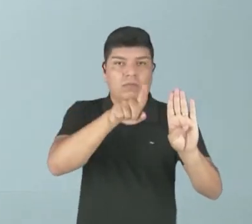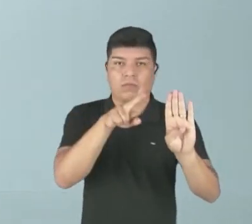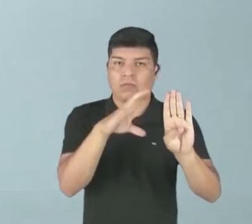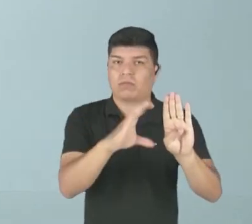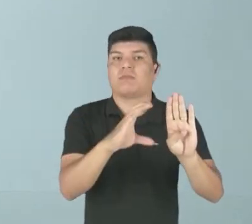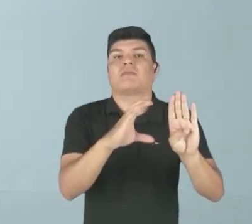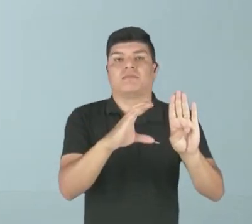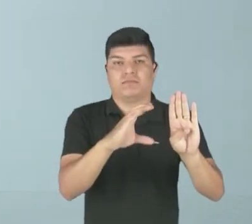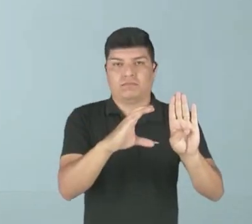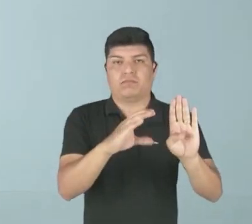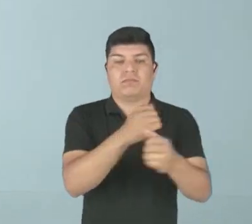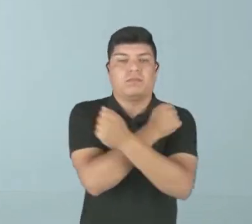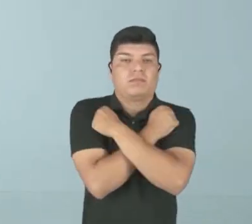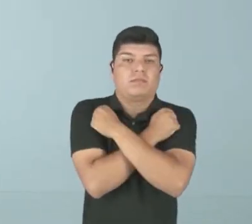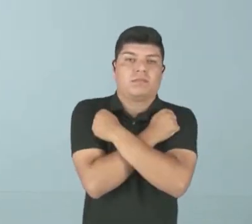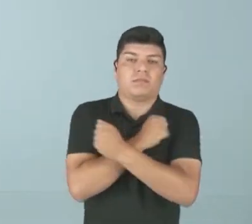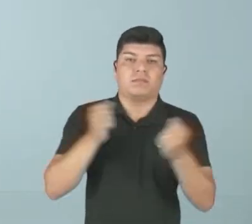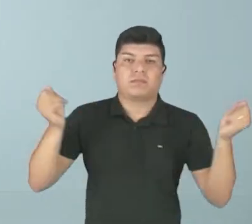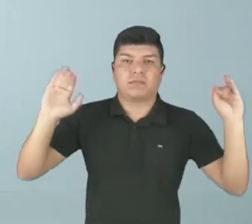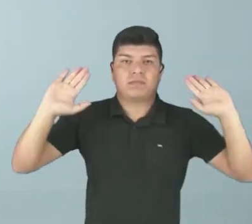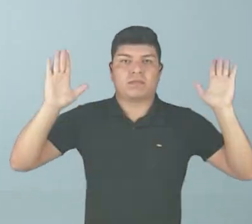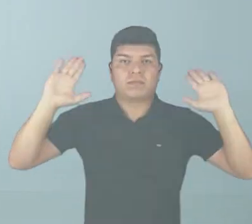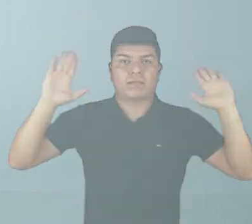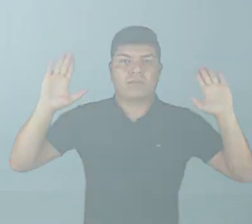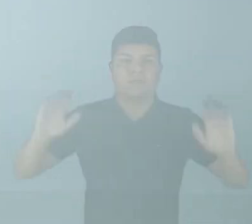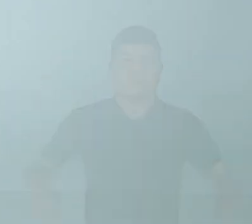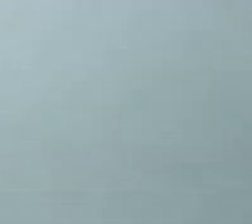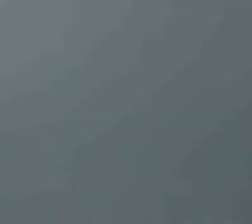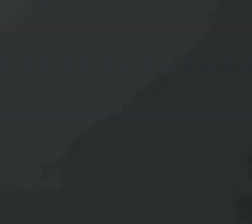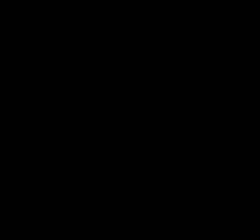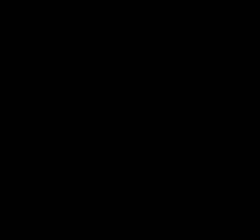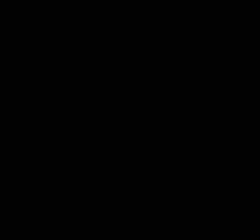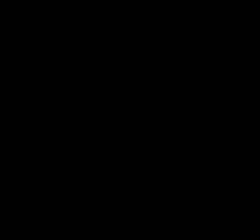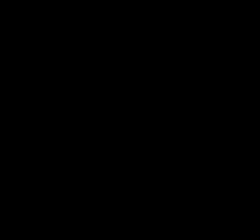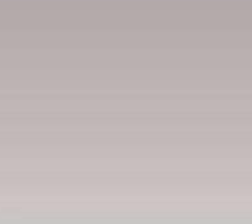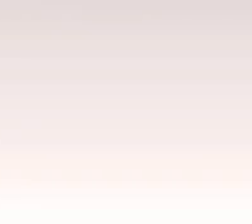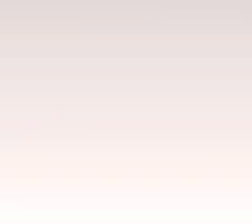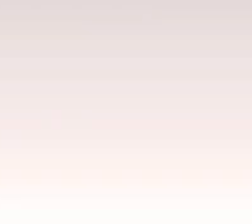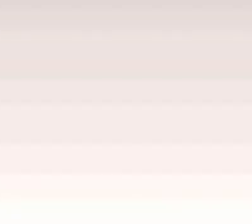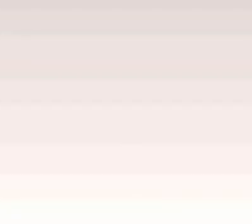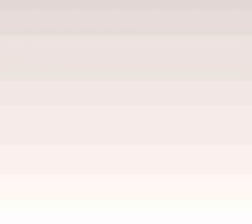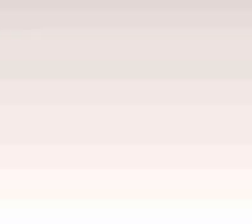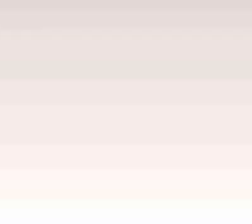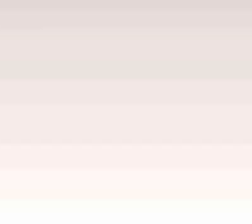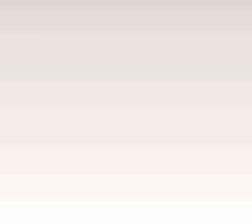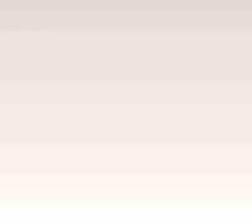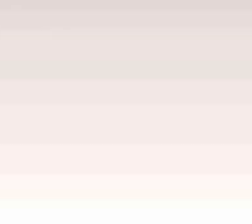plataforma Eduque. Um abraço e até a próxima aula.